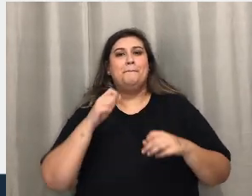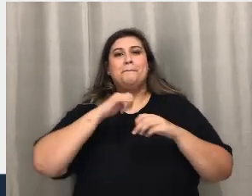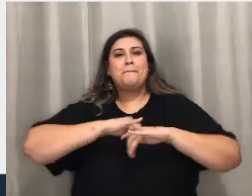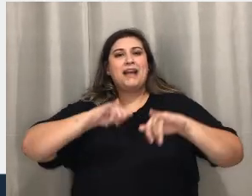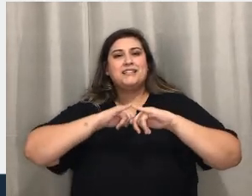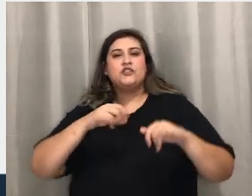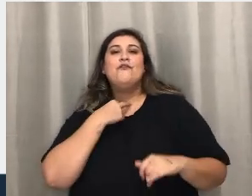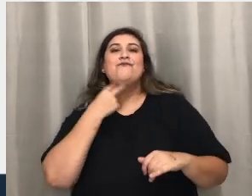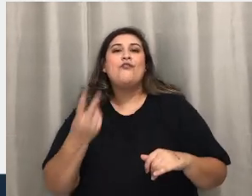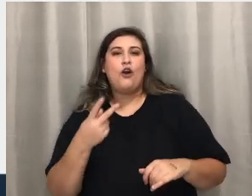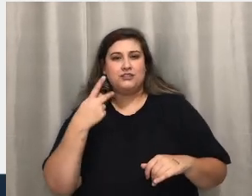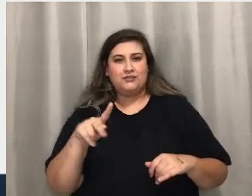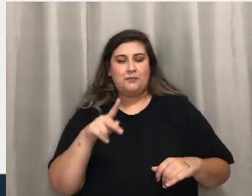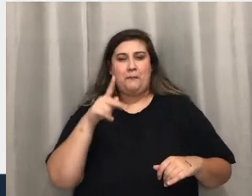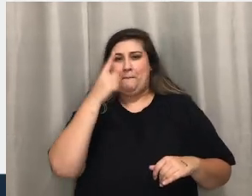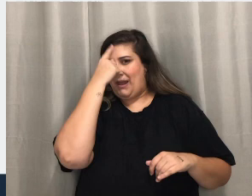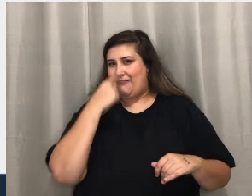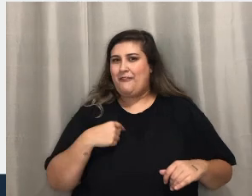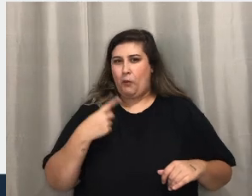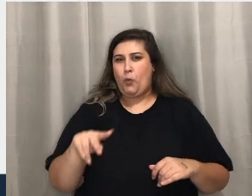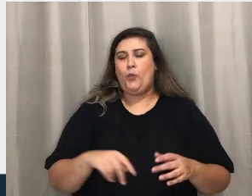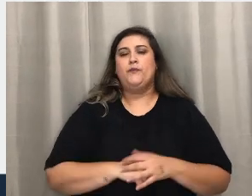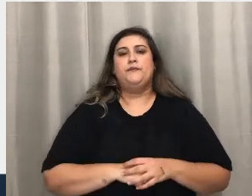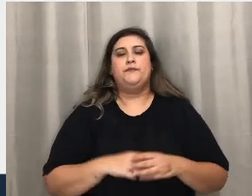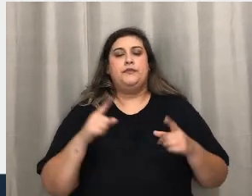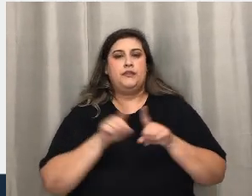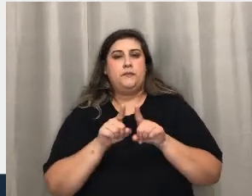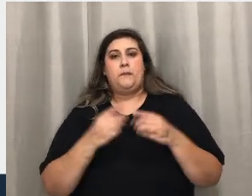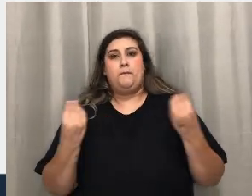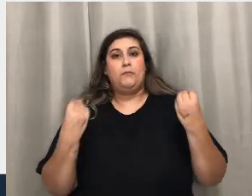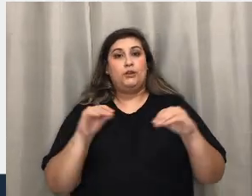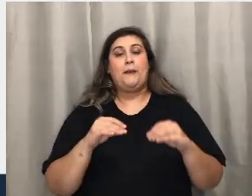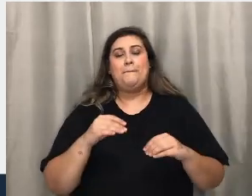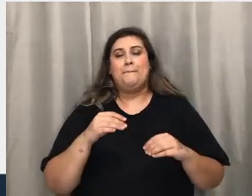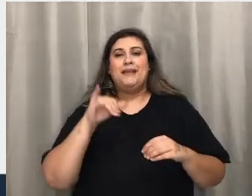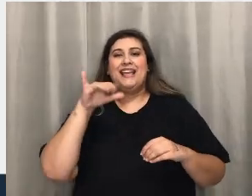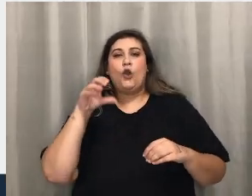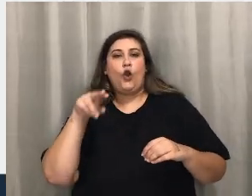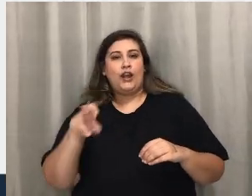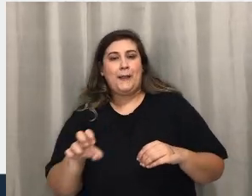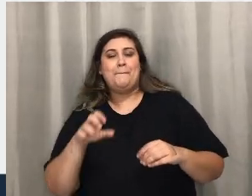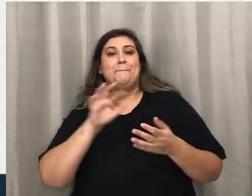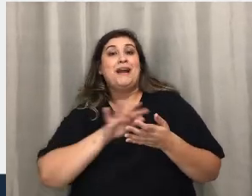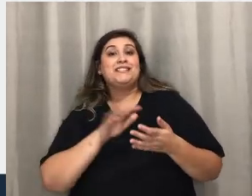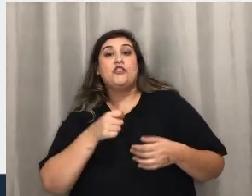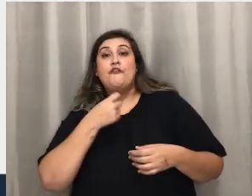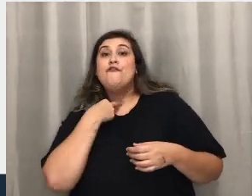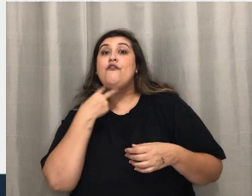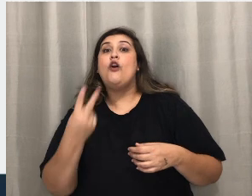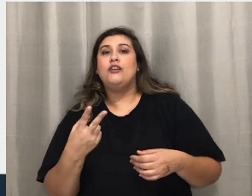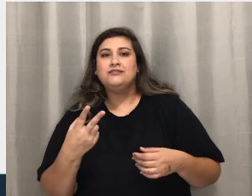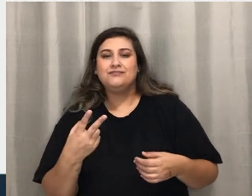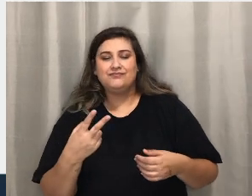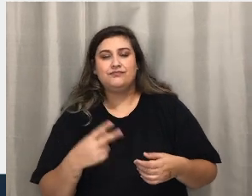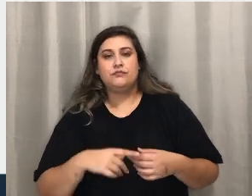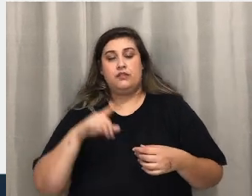de âncora e incluir links de mensagem de voz nas descrições dos episódios significa